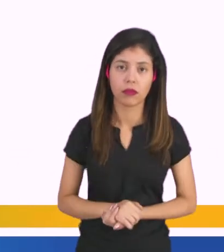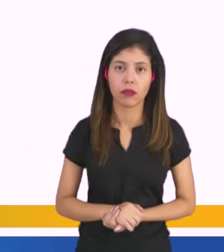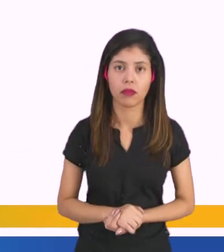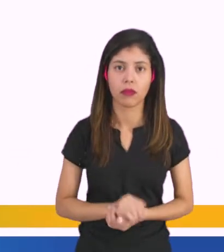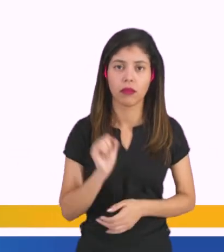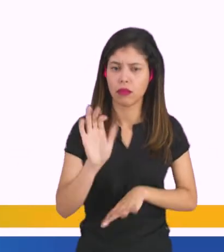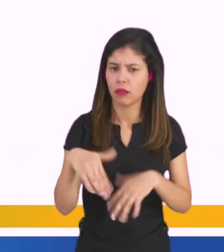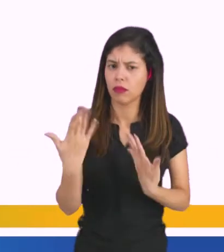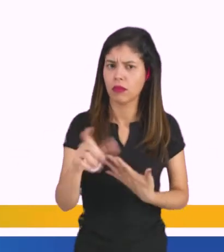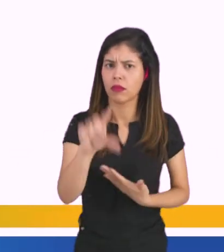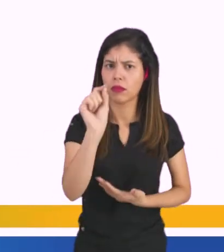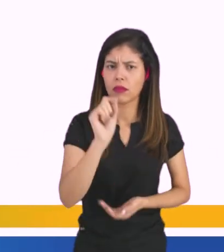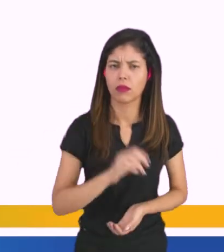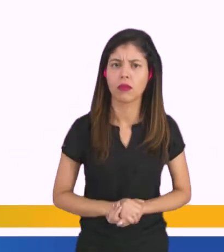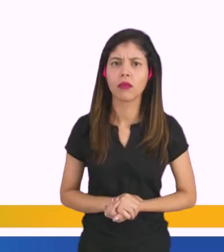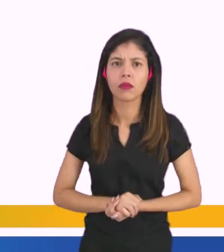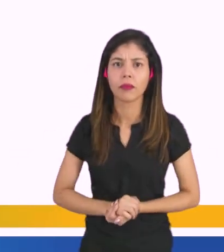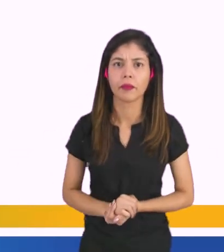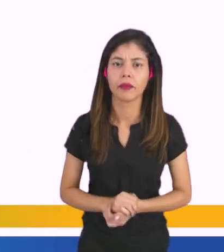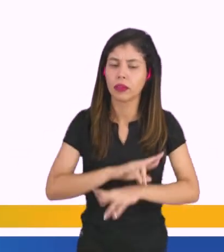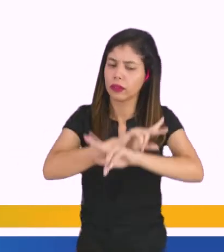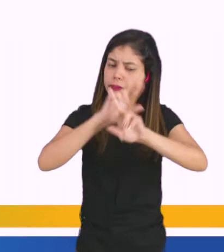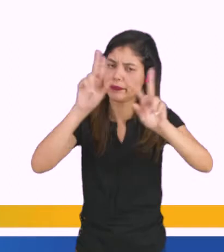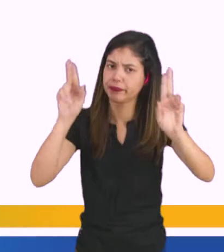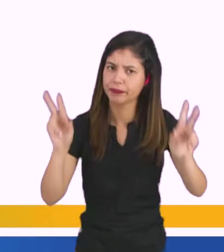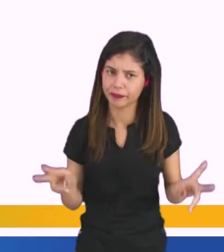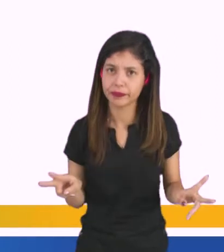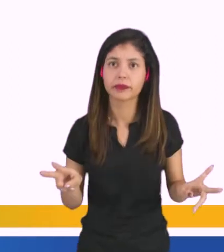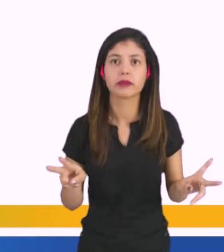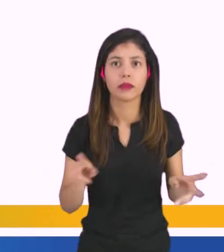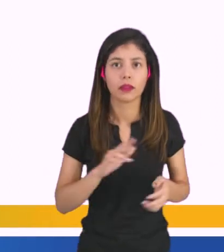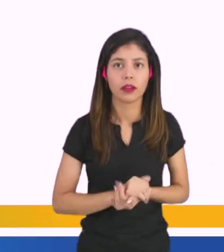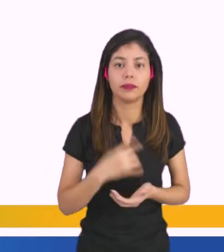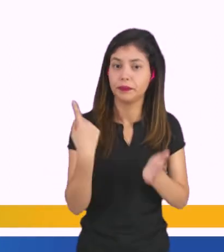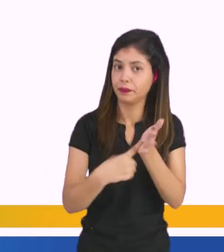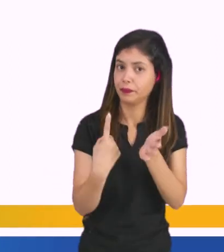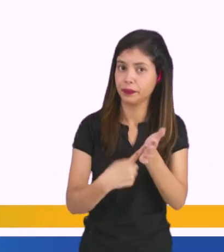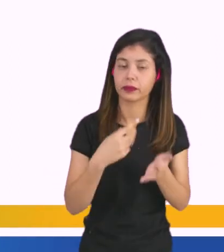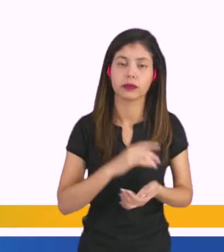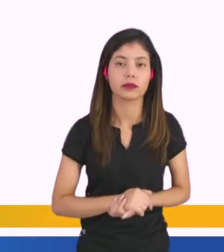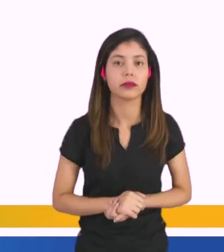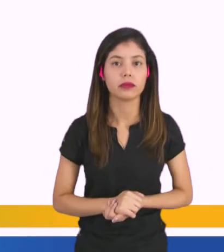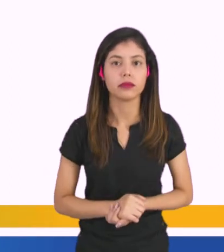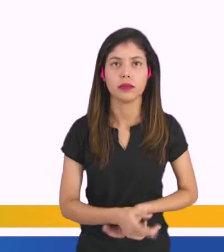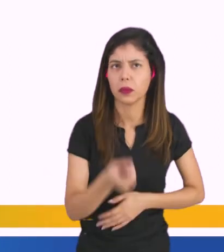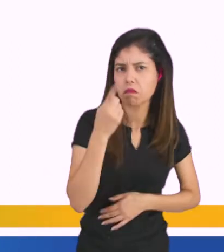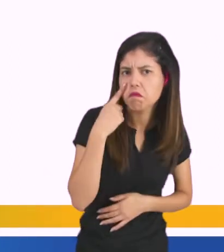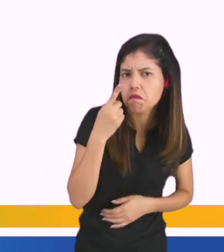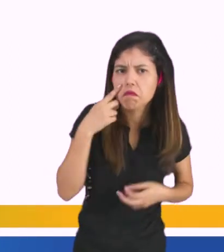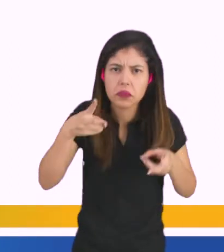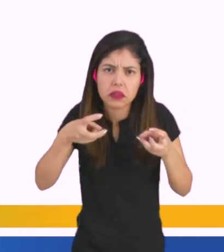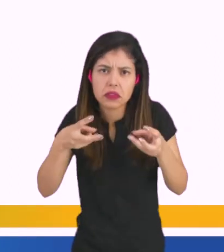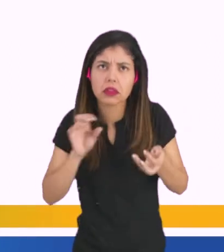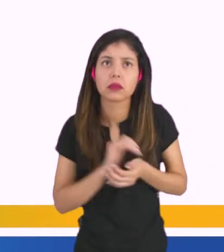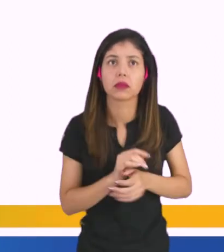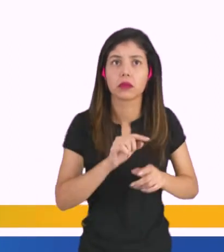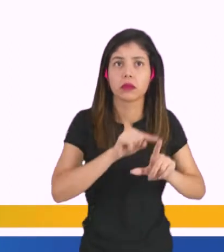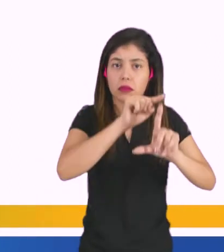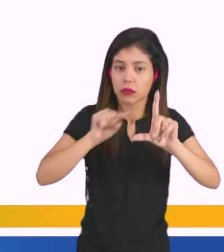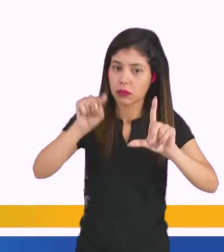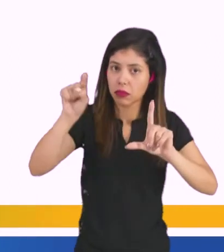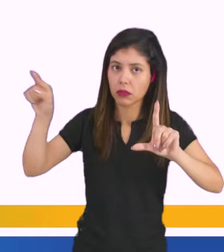escolha? E aí nós temos várias combinações. Então, percebam pelo